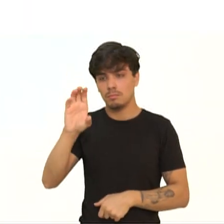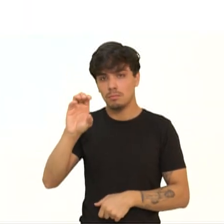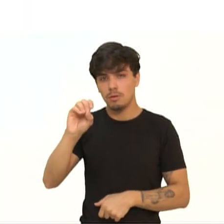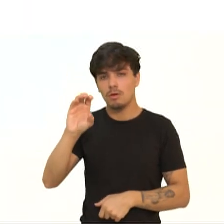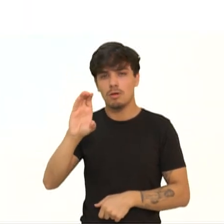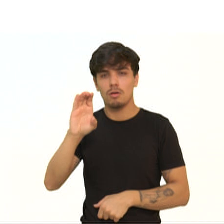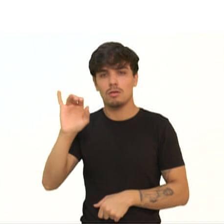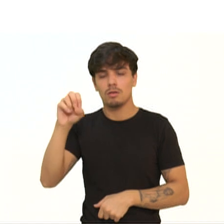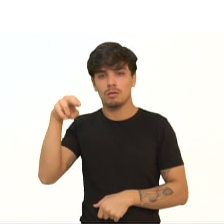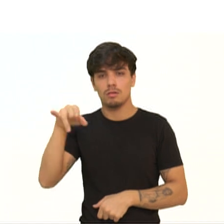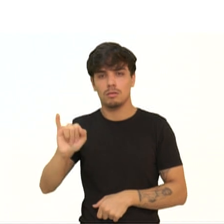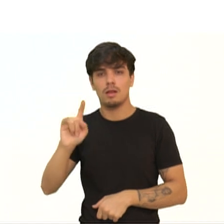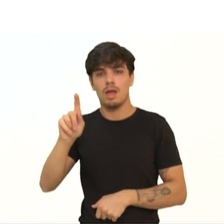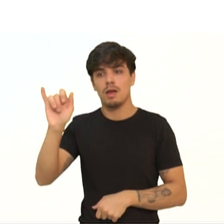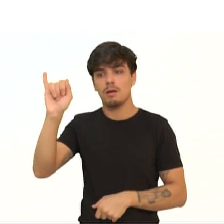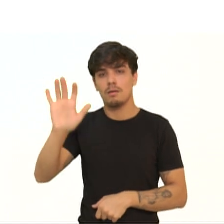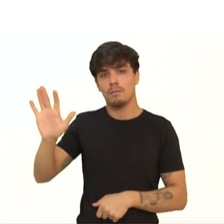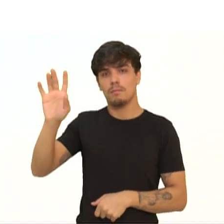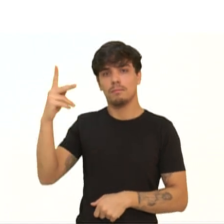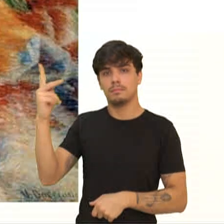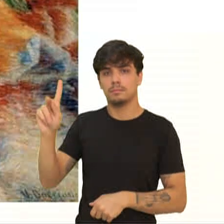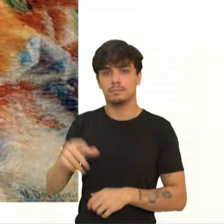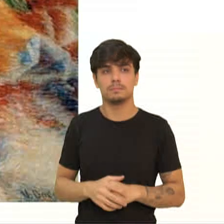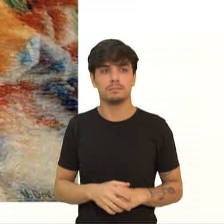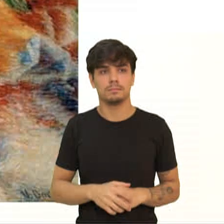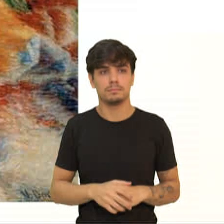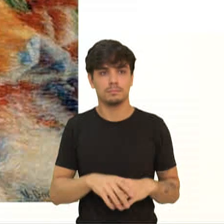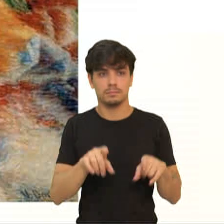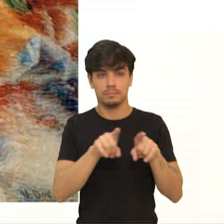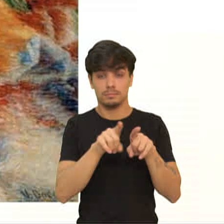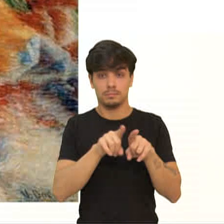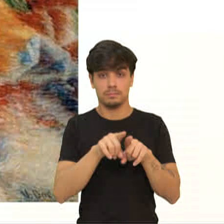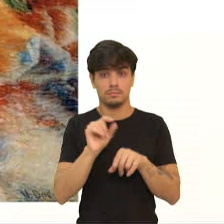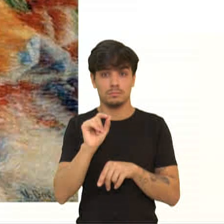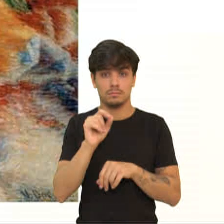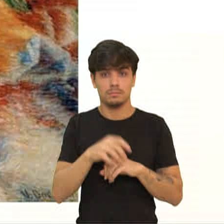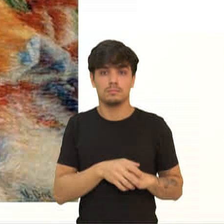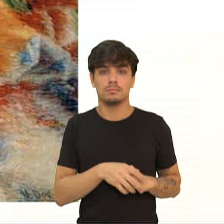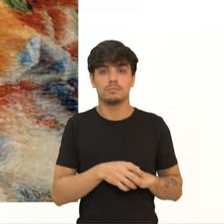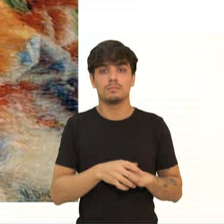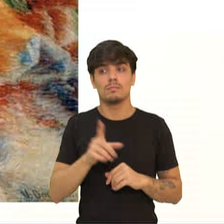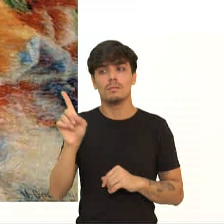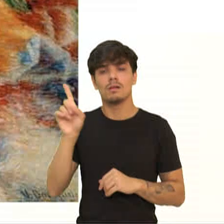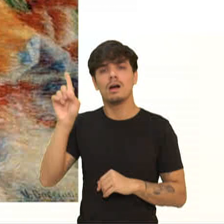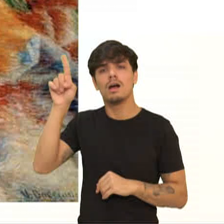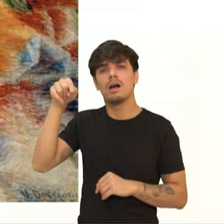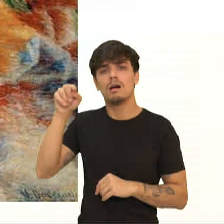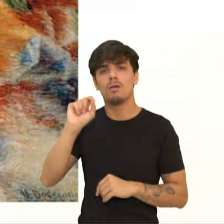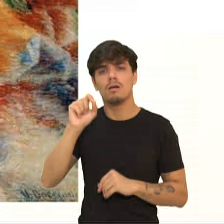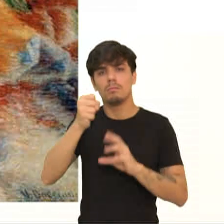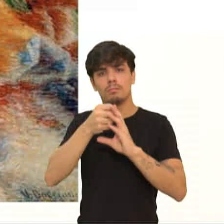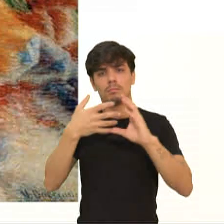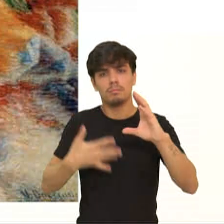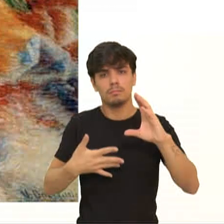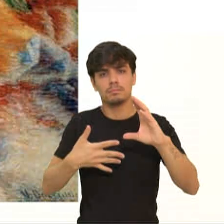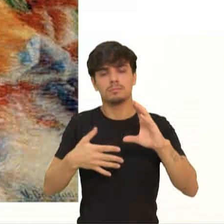pessoal, é sempre importante vocês irem anotando o mais importante das aulas para vocês usarem nesse tipo de atividade. Vocês terem um